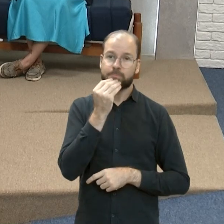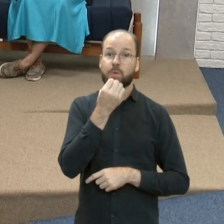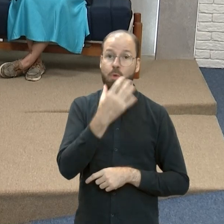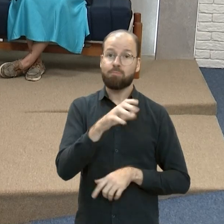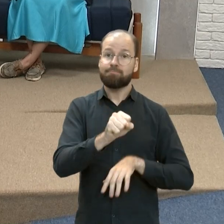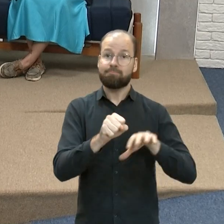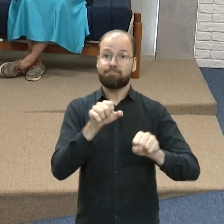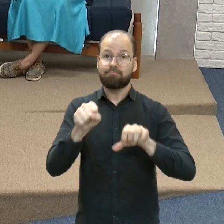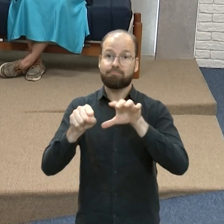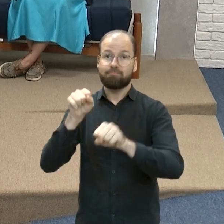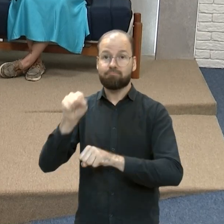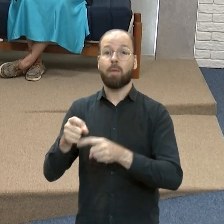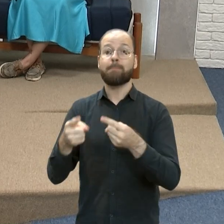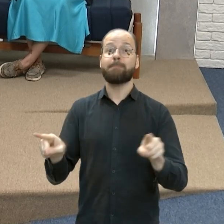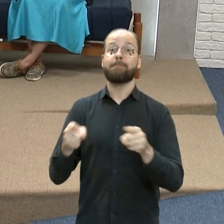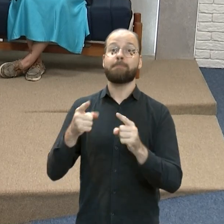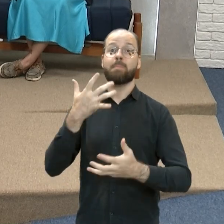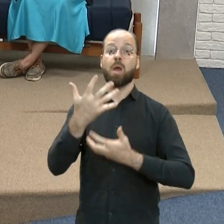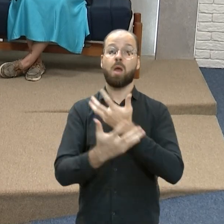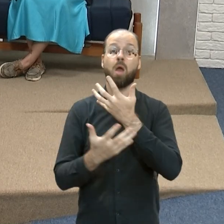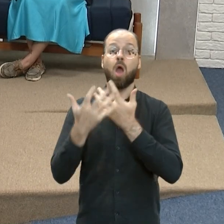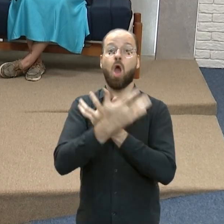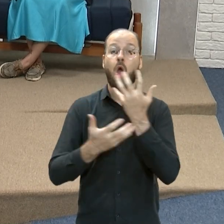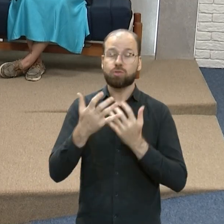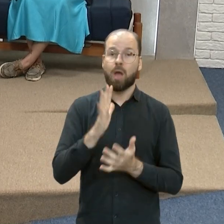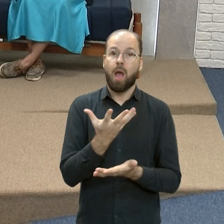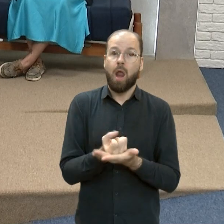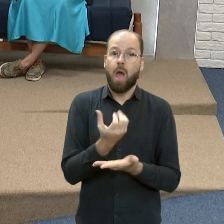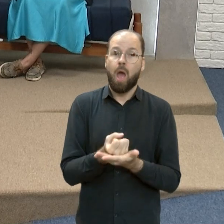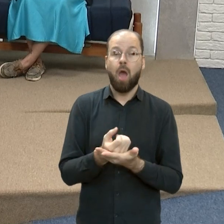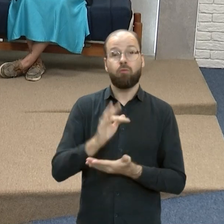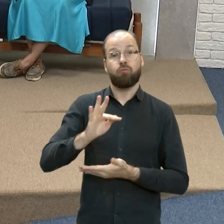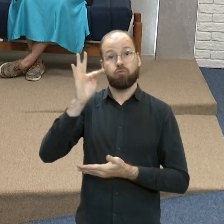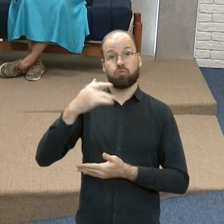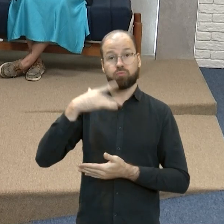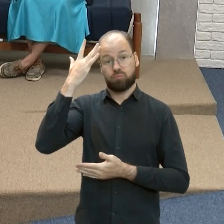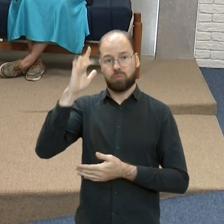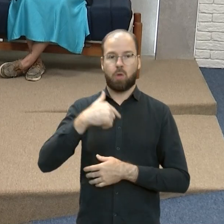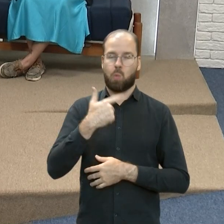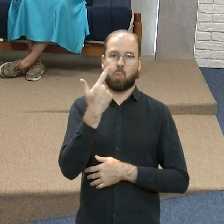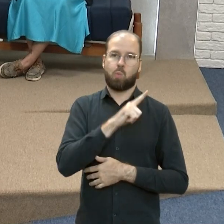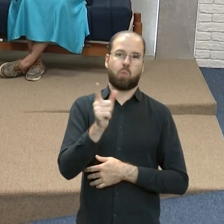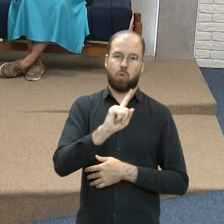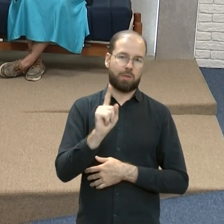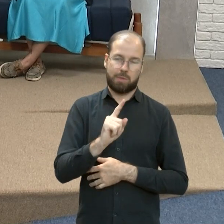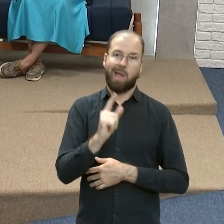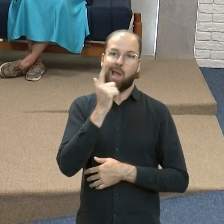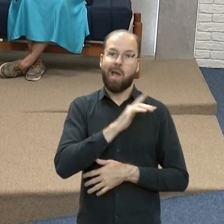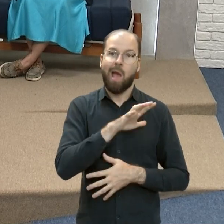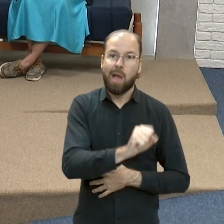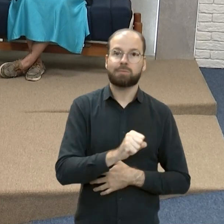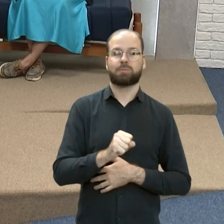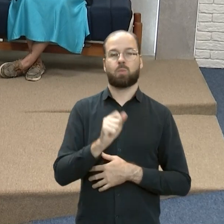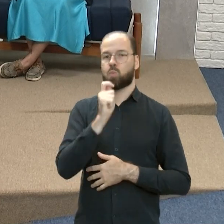né, encontrar alguma gravação, né, quem sabe. Eu não consegui, não tive acesso ainda